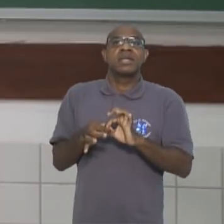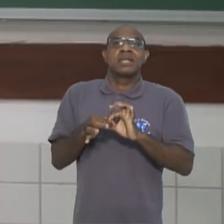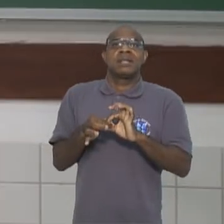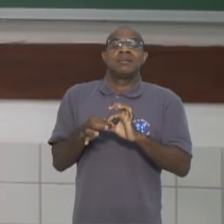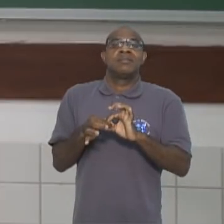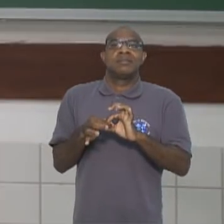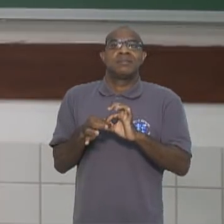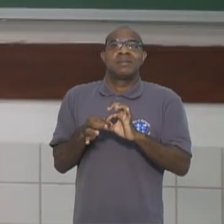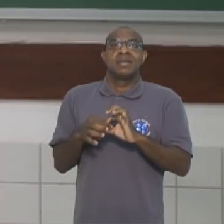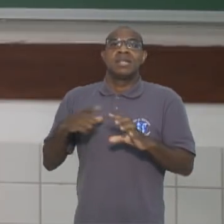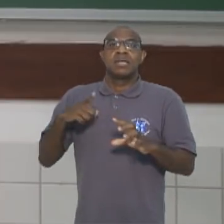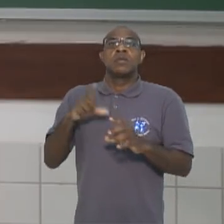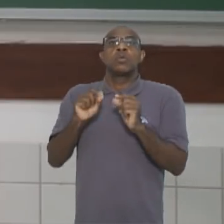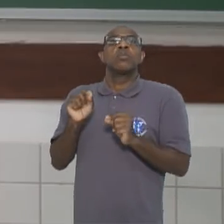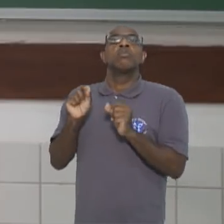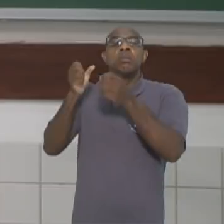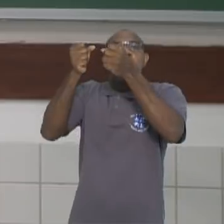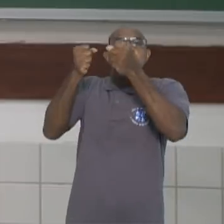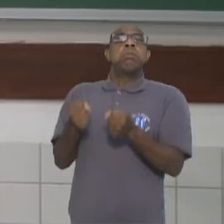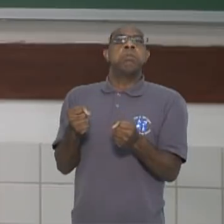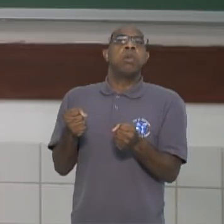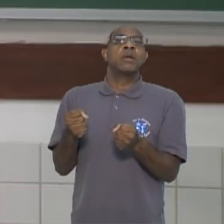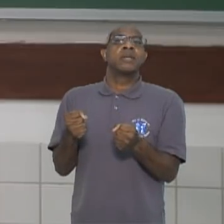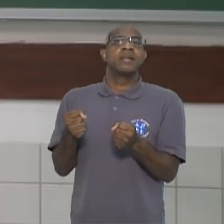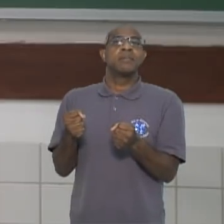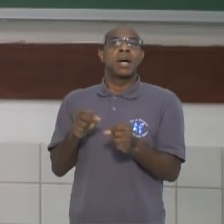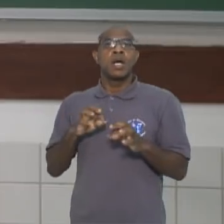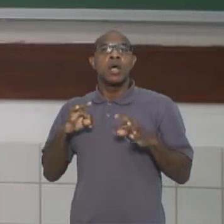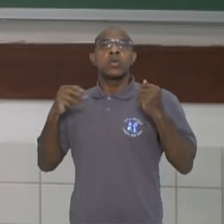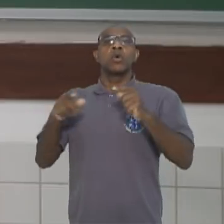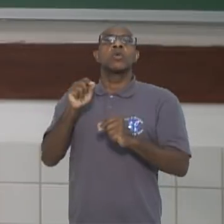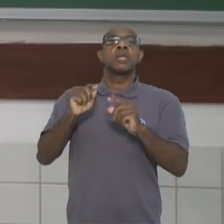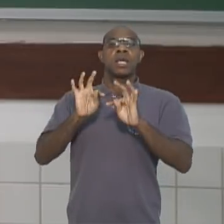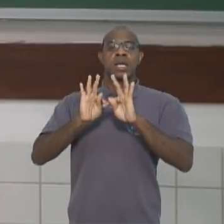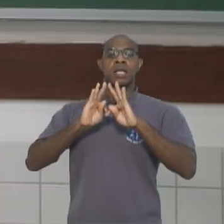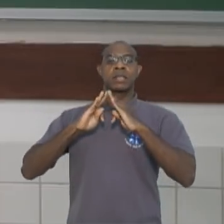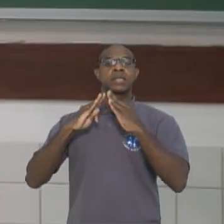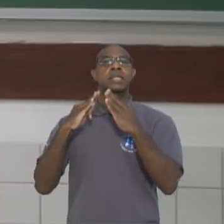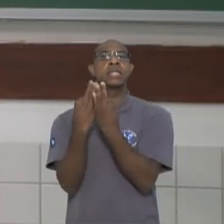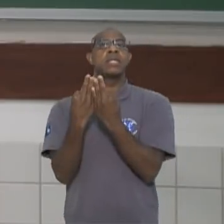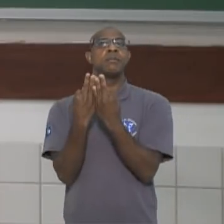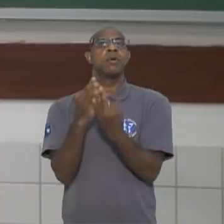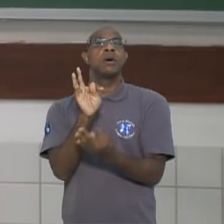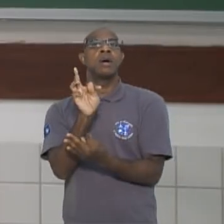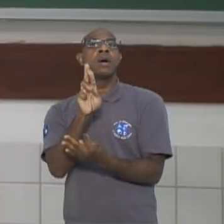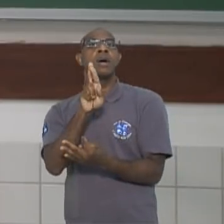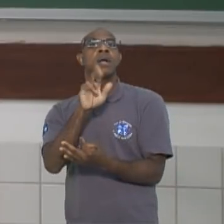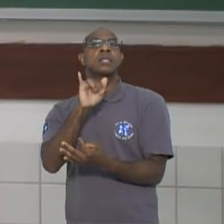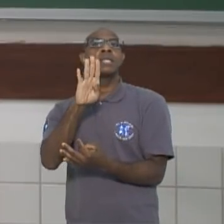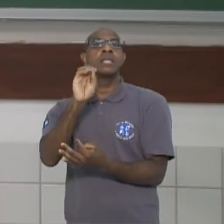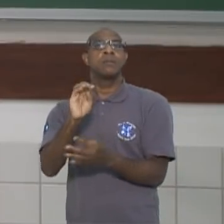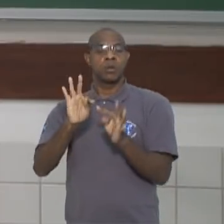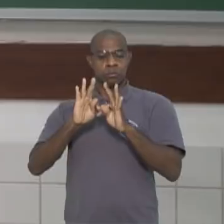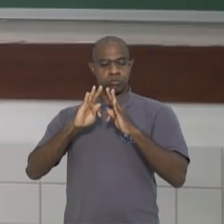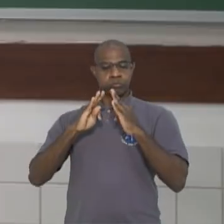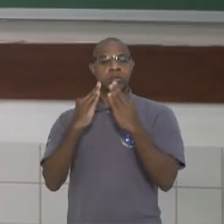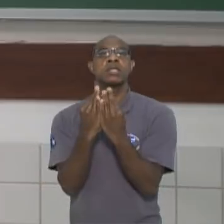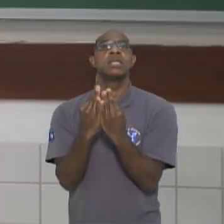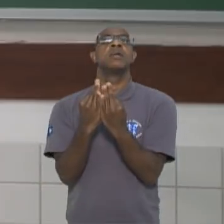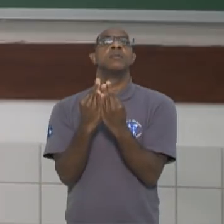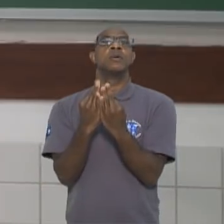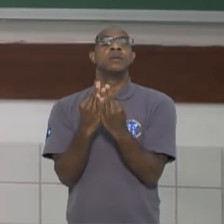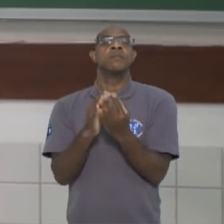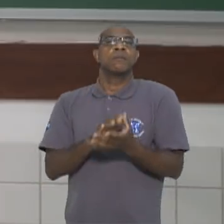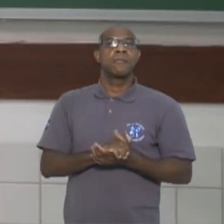poder. Então, um único líder para todas as tribos francas. Então, isso muda a dinâmica da formação dos